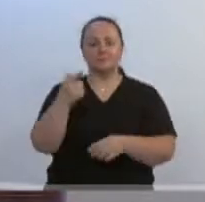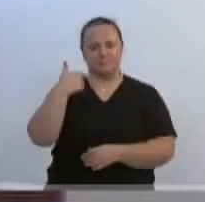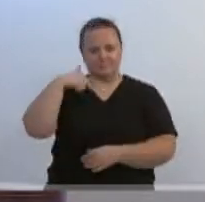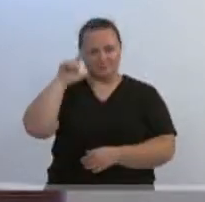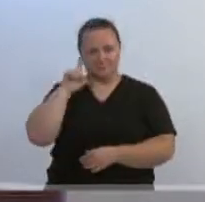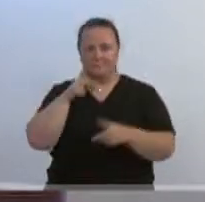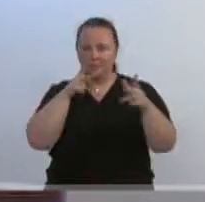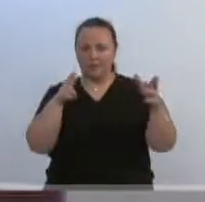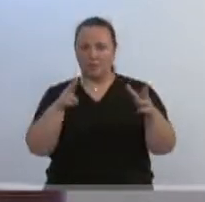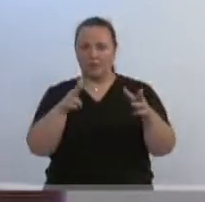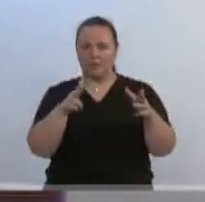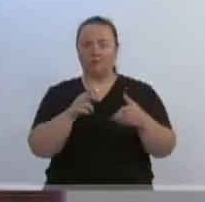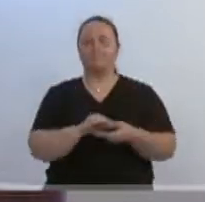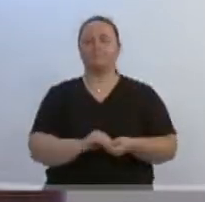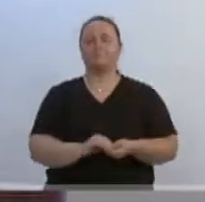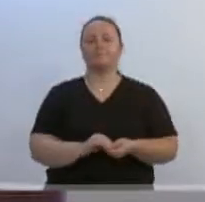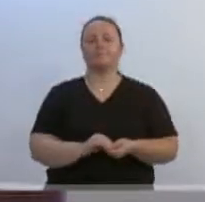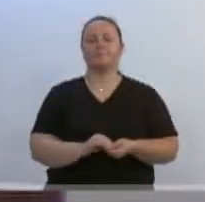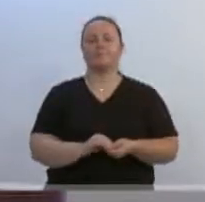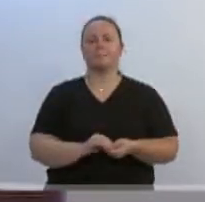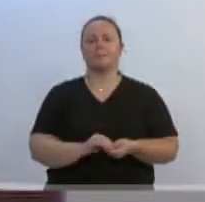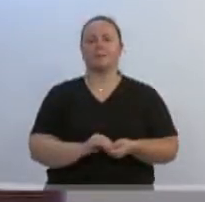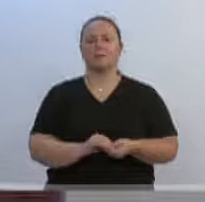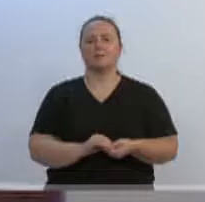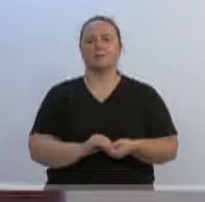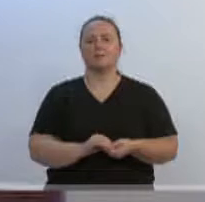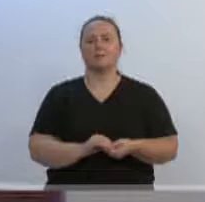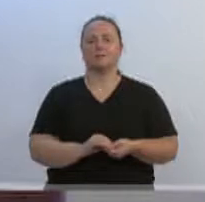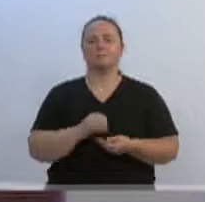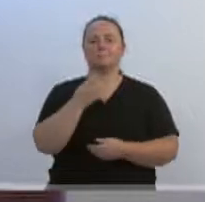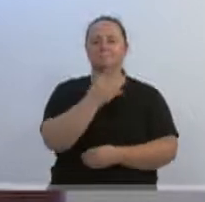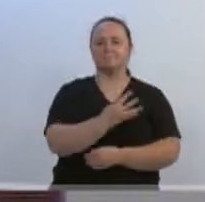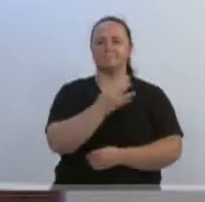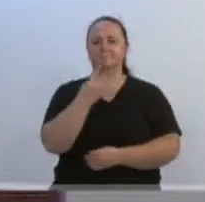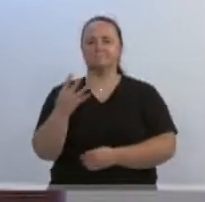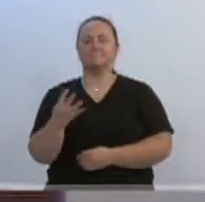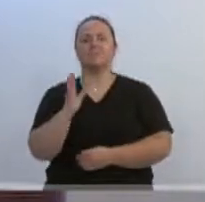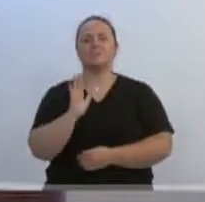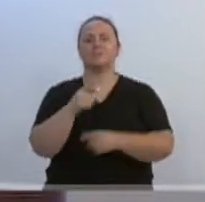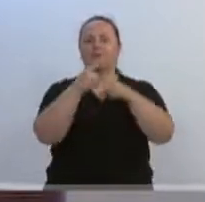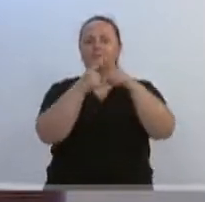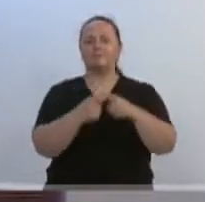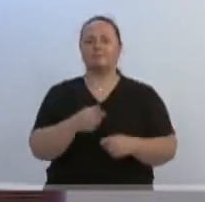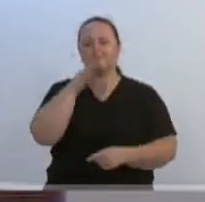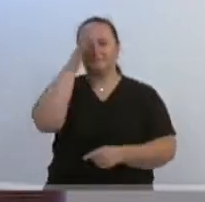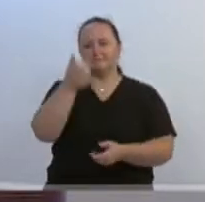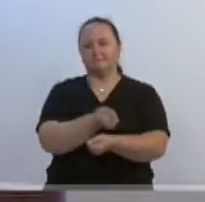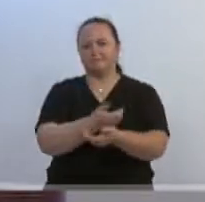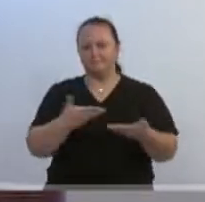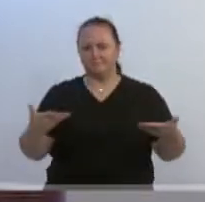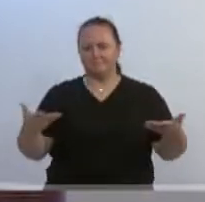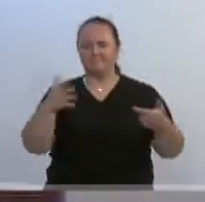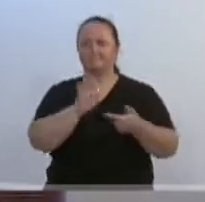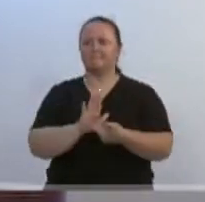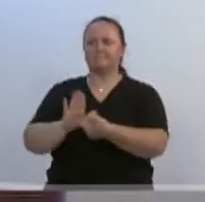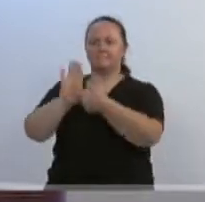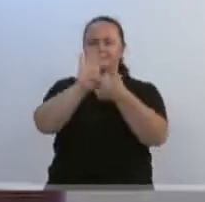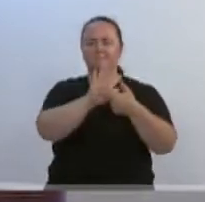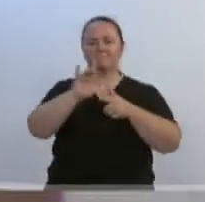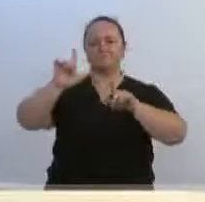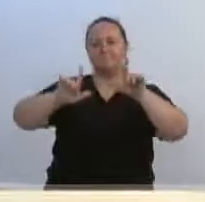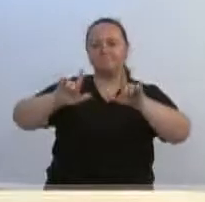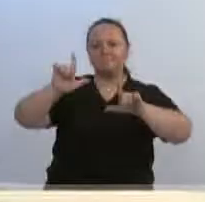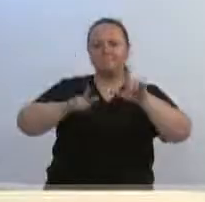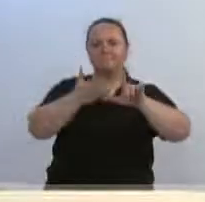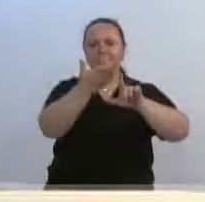vereadores destacaram a 44ª edição dos jogos estudantis da primavera com a imagem da tv l exclusivas